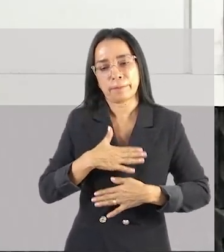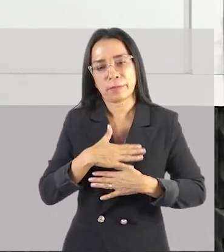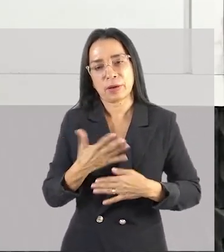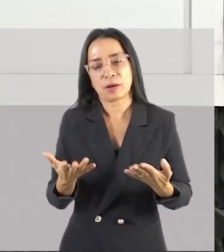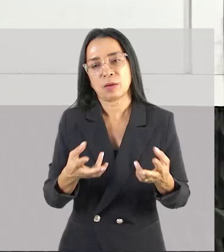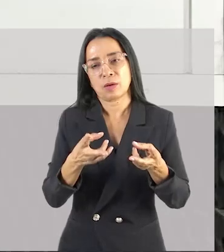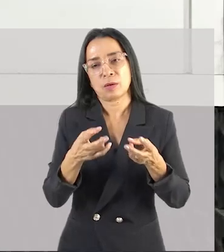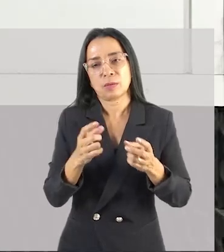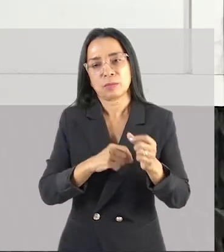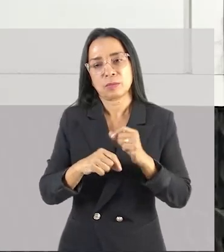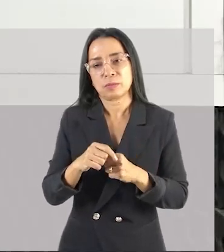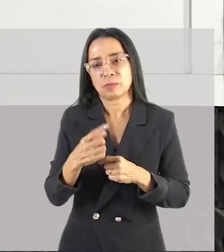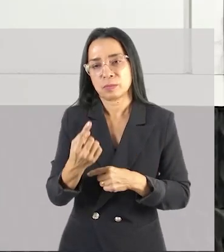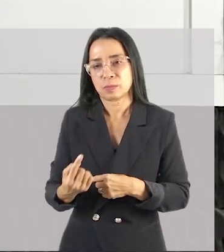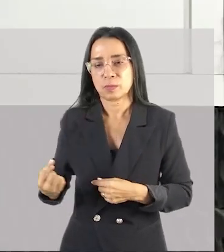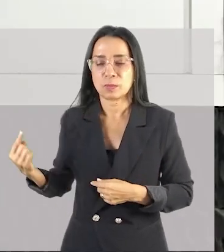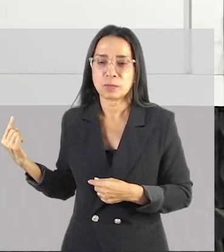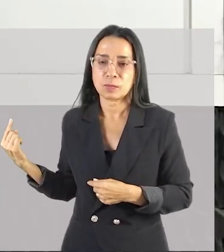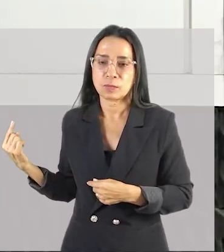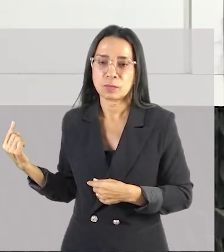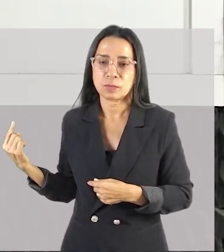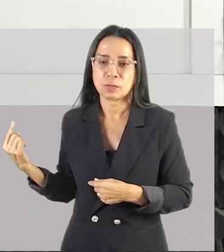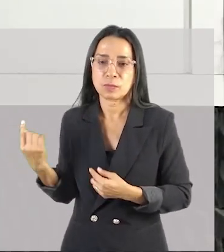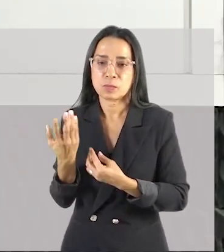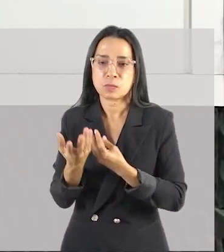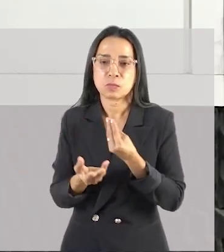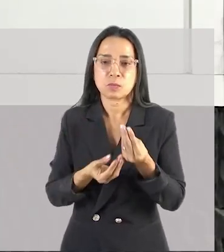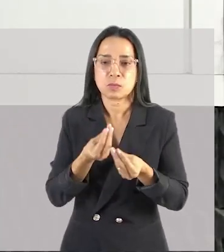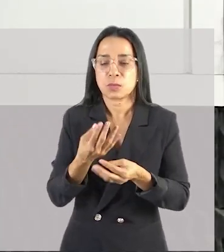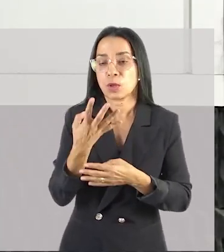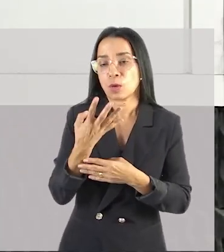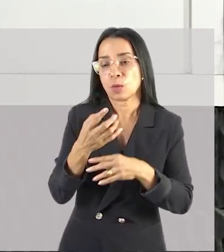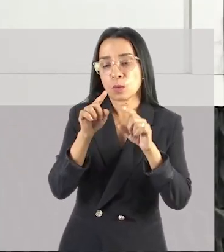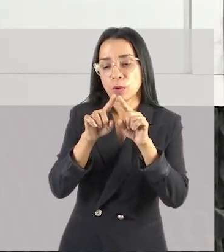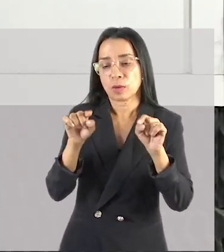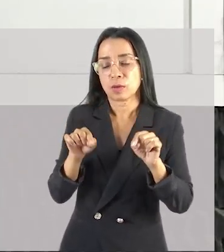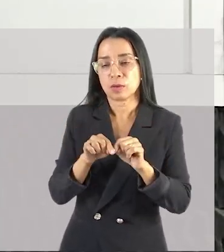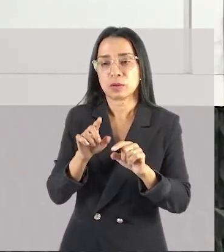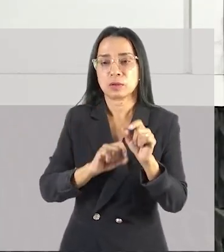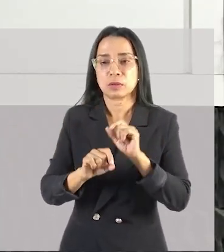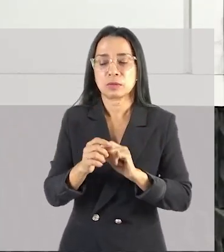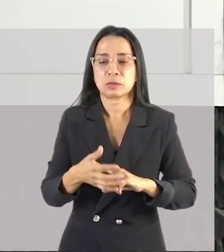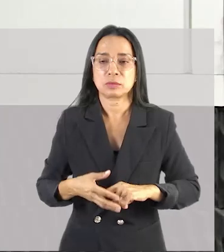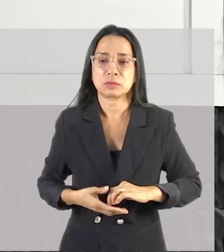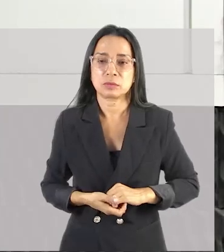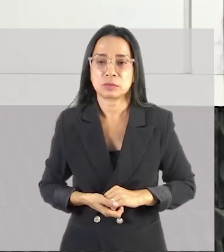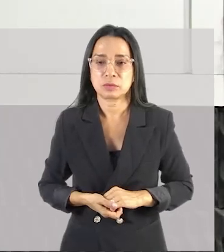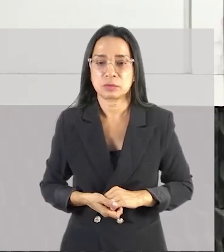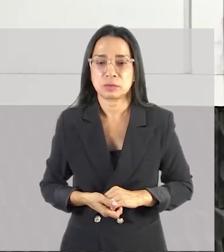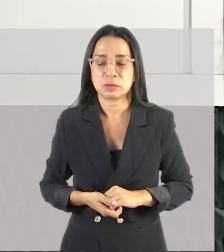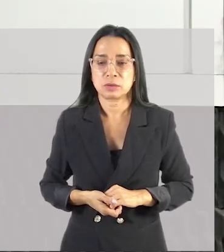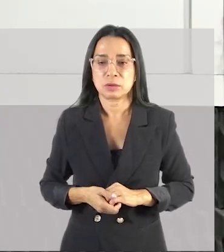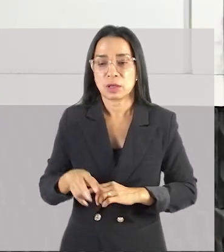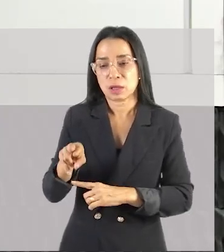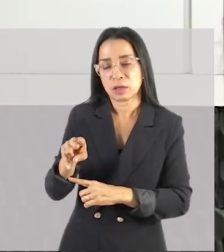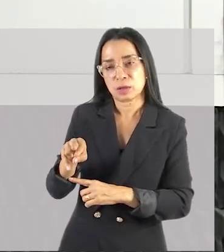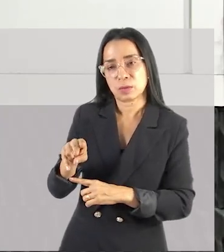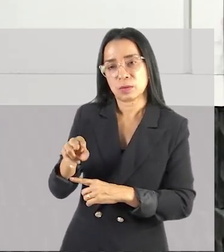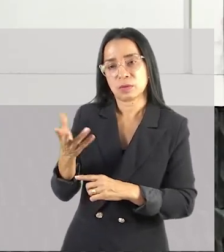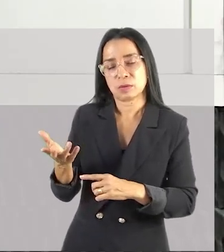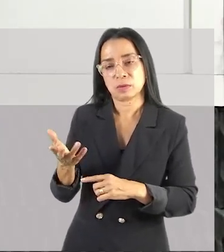você observa que essa parte sombreada é formada por 4 triângulos aqui, ó, idênticos.